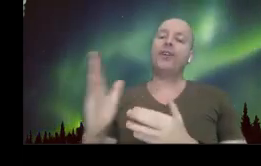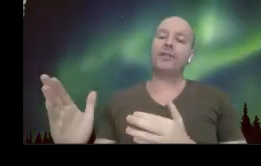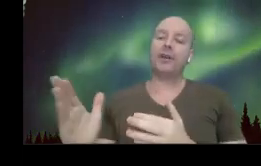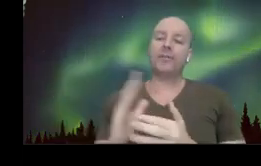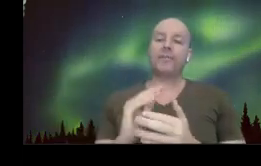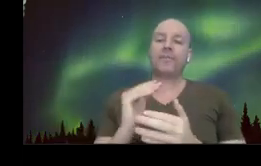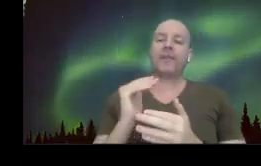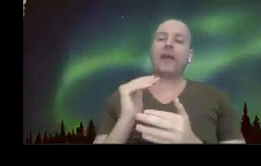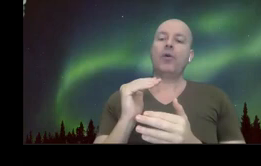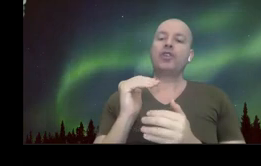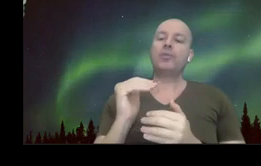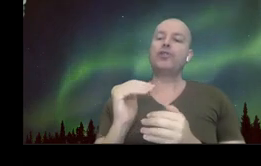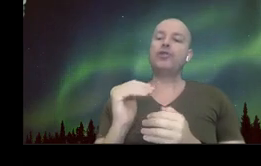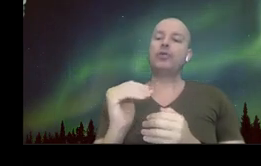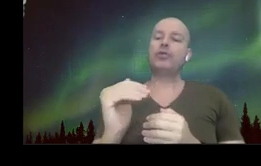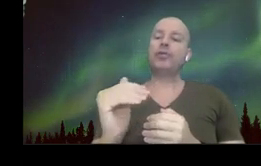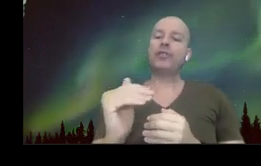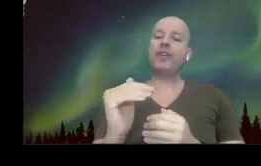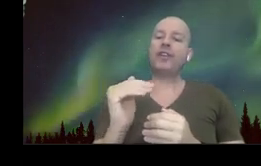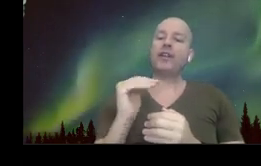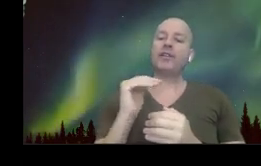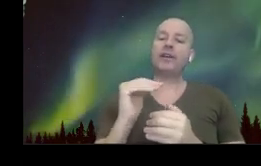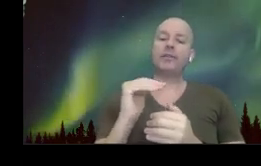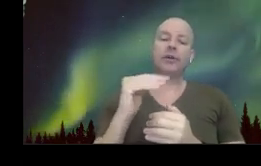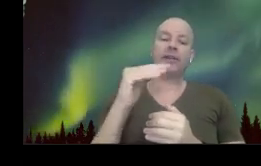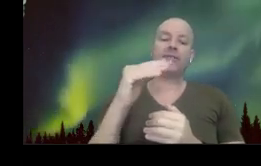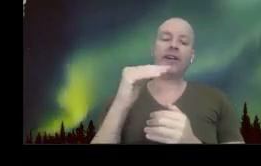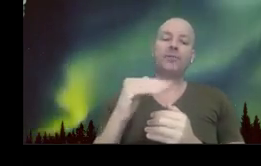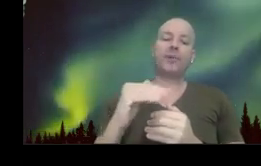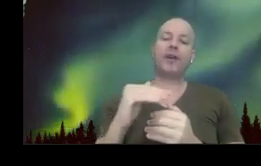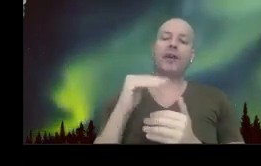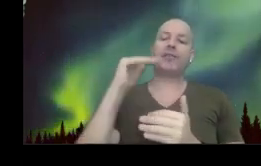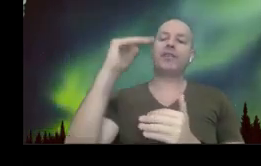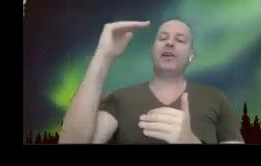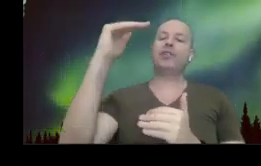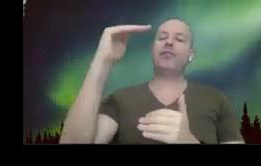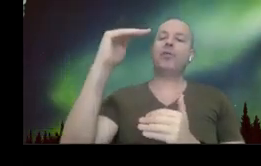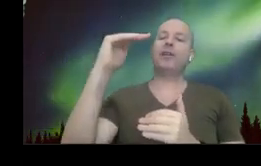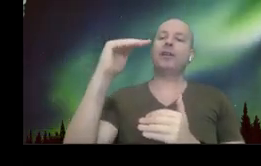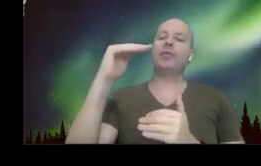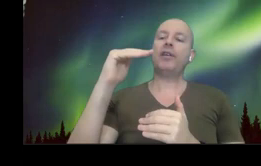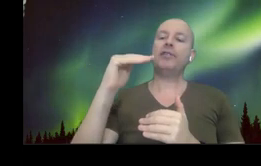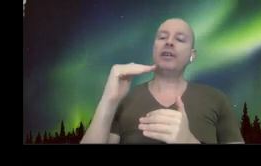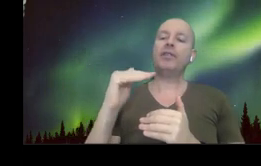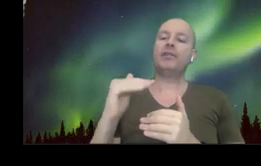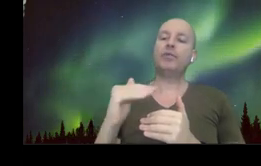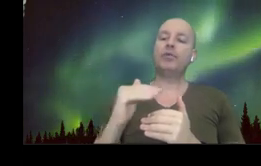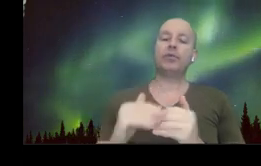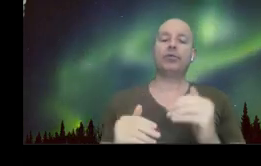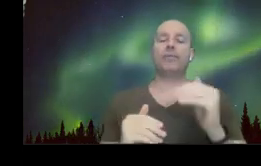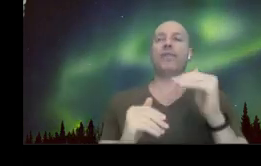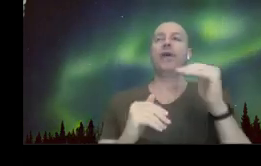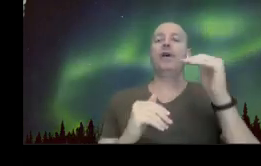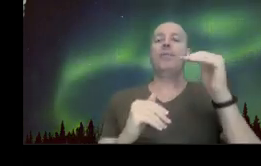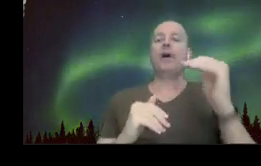que que diferencia? É o tipo de uso que você vai estar dando. As três primeiras, você vai aumentando a restrição